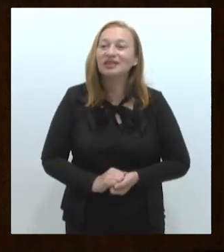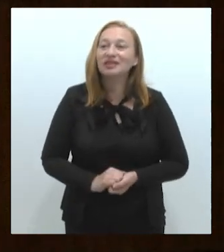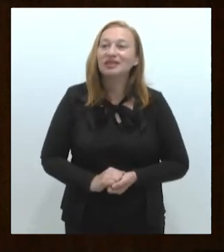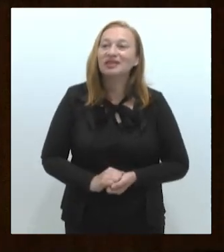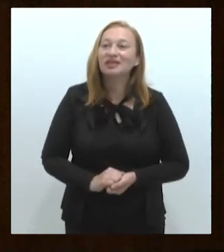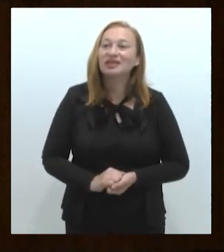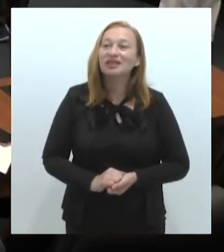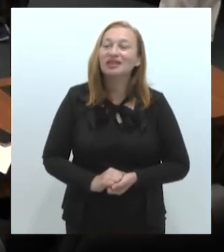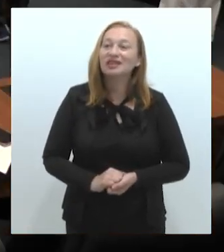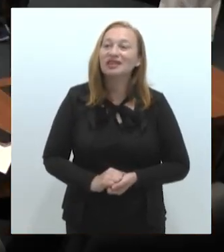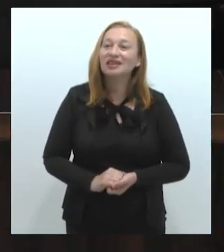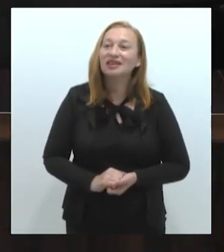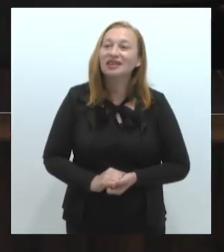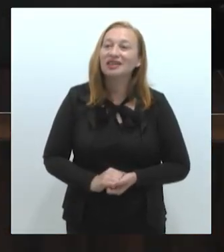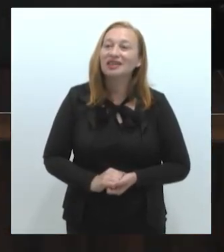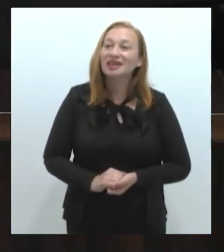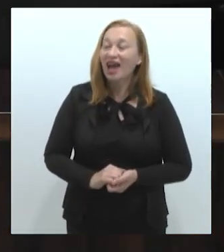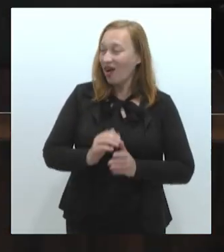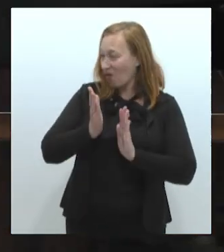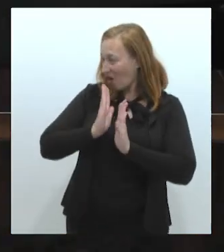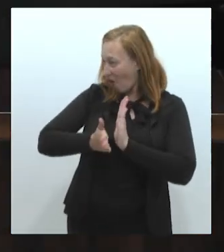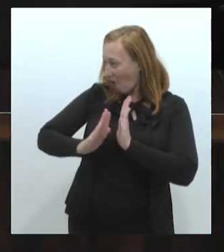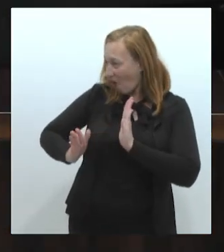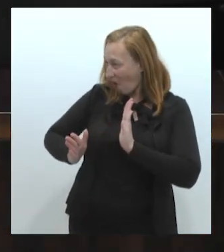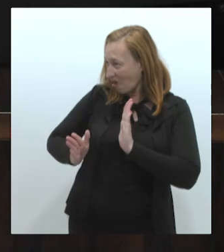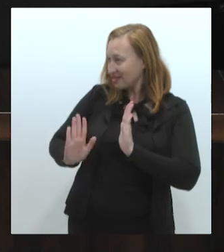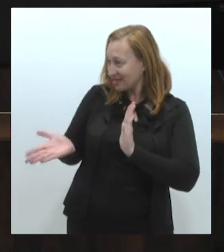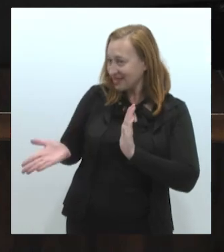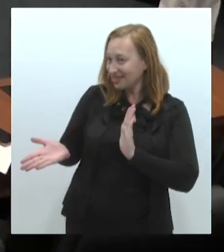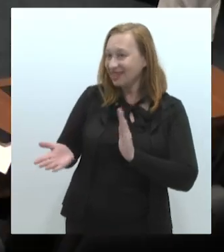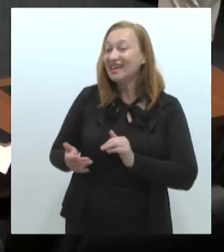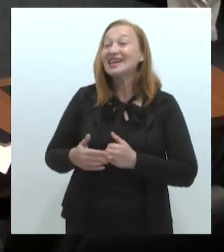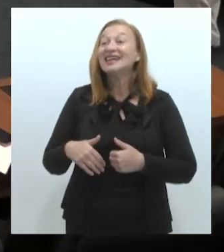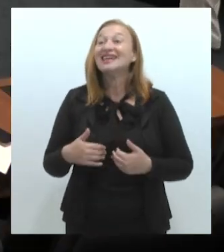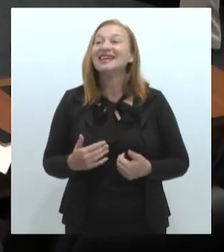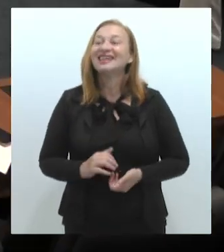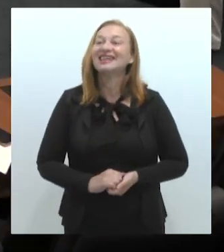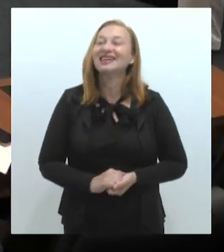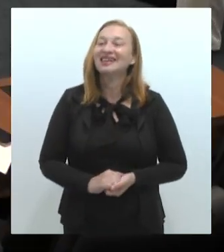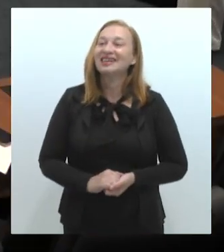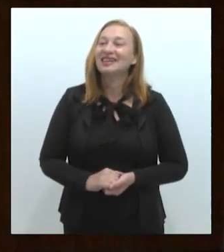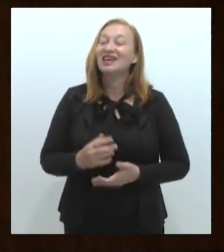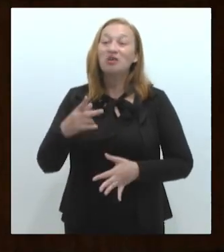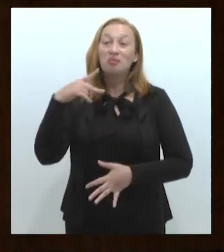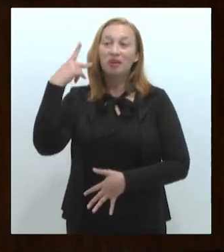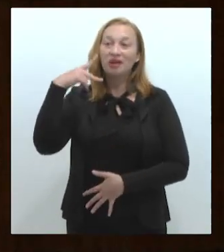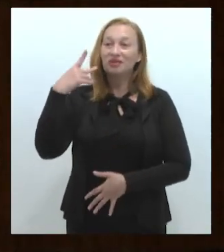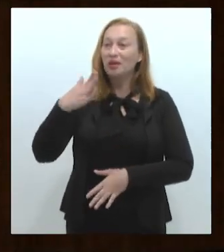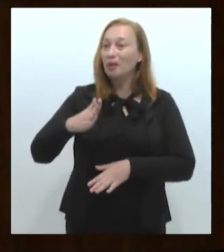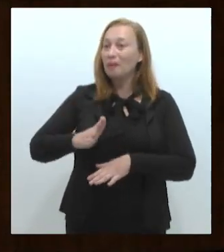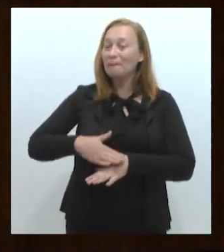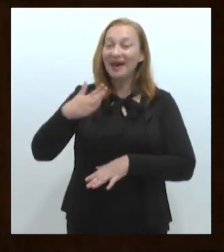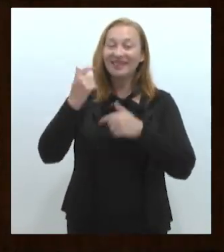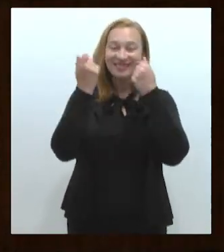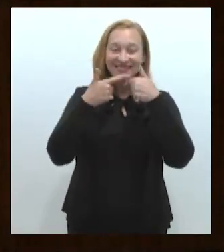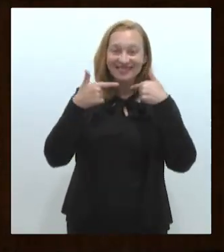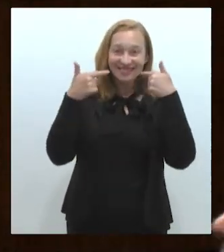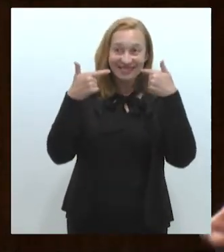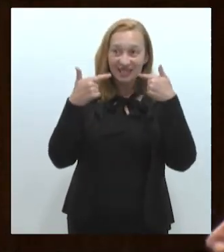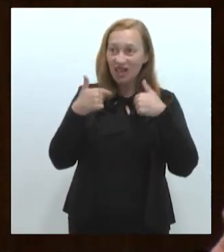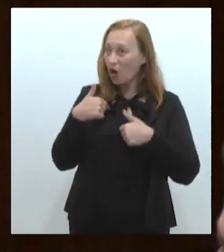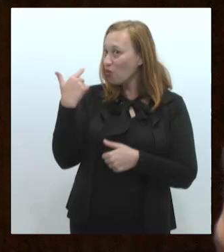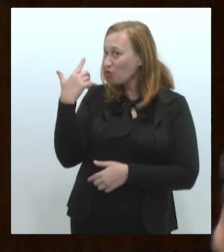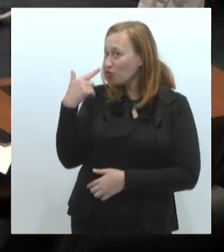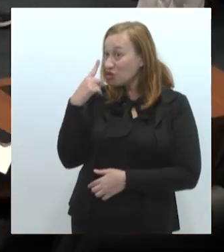e se Chico vai fazer questão de ordem agora. E se tornar o parlamentar mais sorridente que eu já